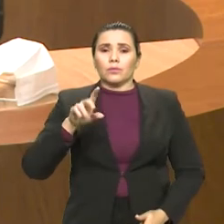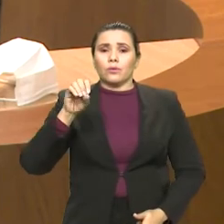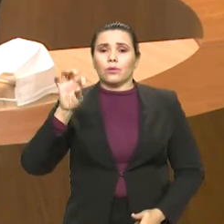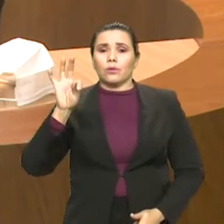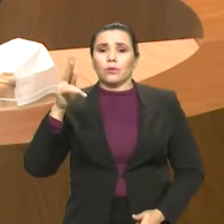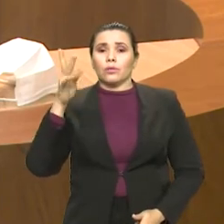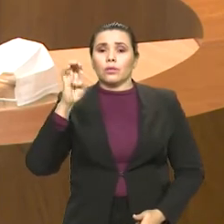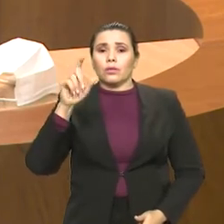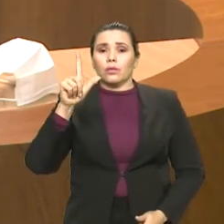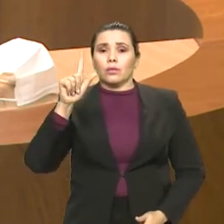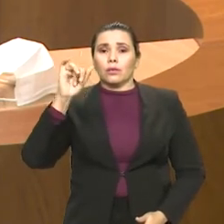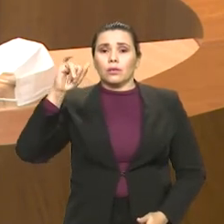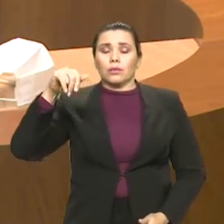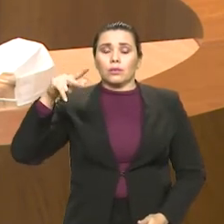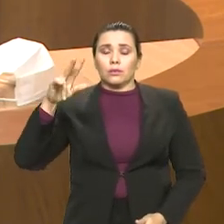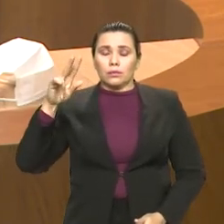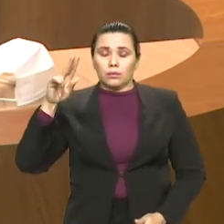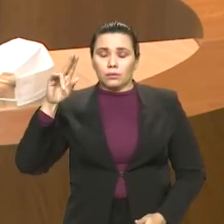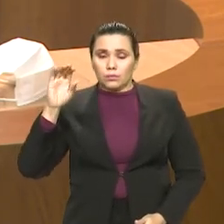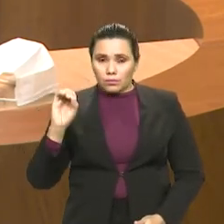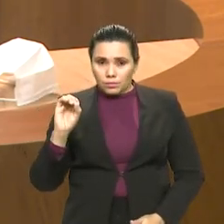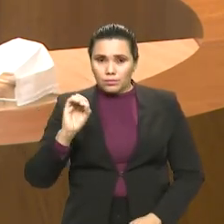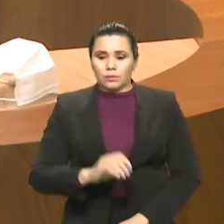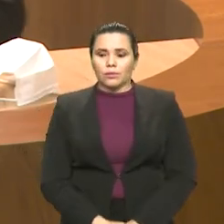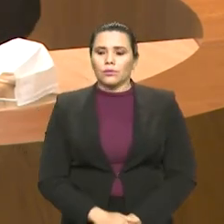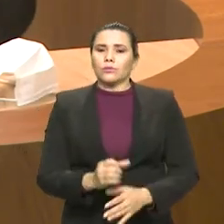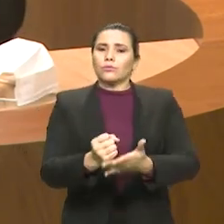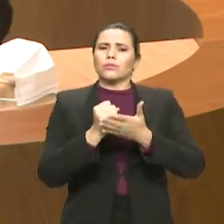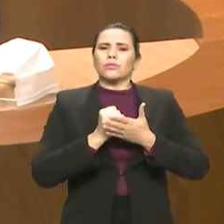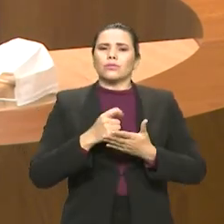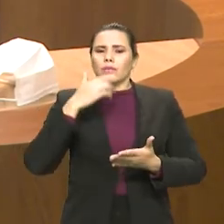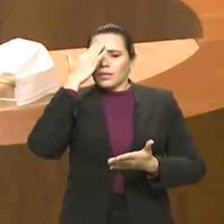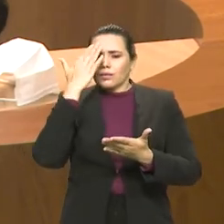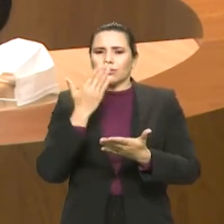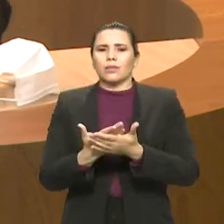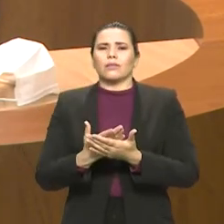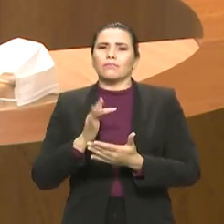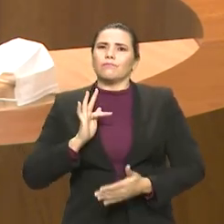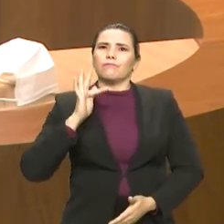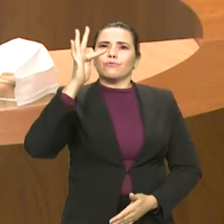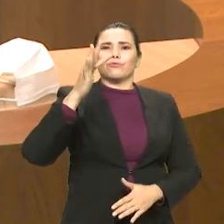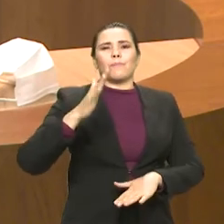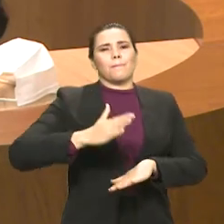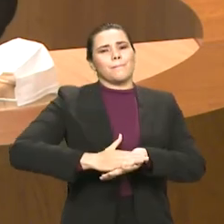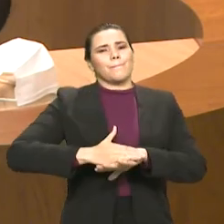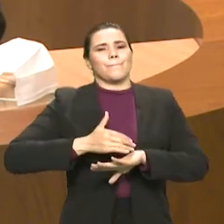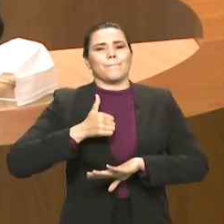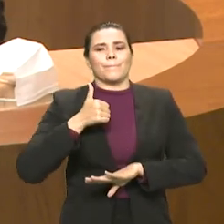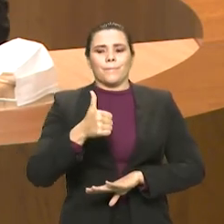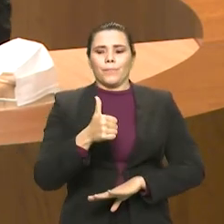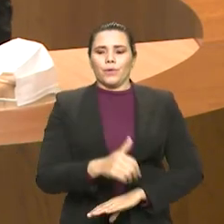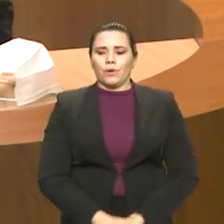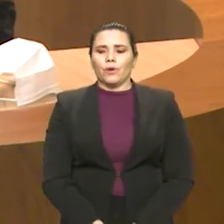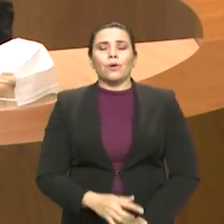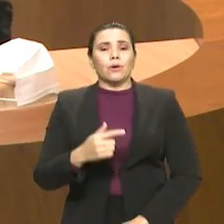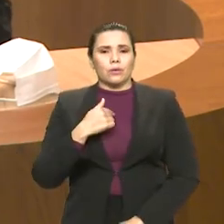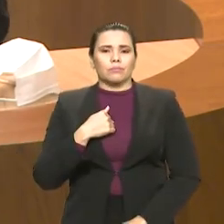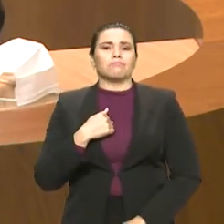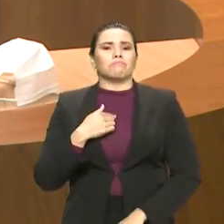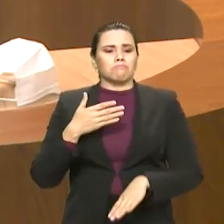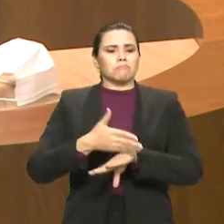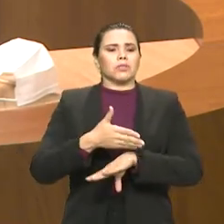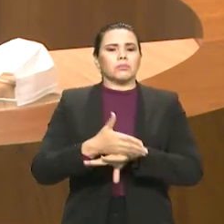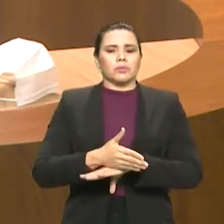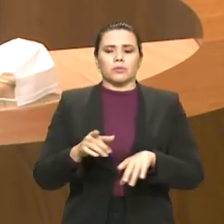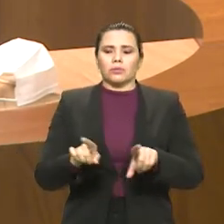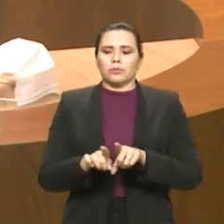fortalece a nossa crença que teremos sempre dias melhores. Eu também me considero partícipe dessa construção histórica das mulheres através